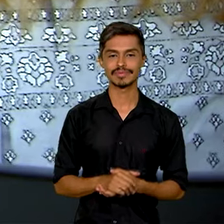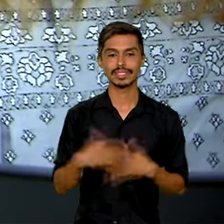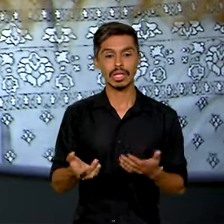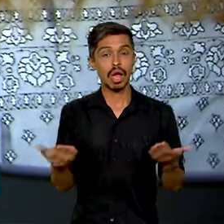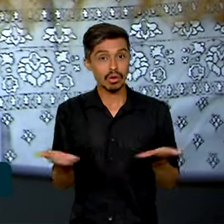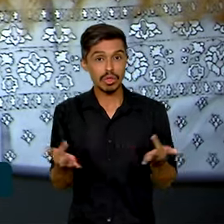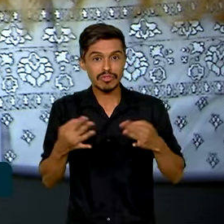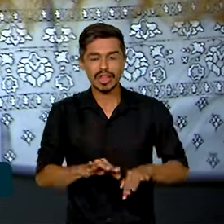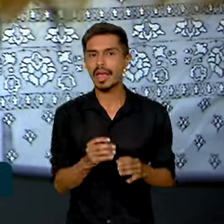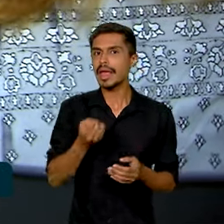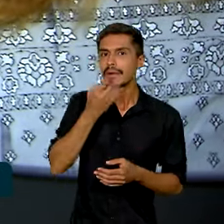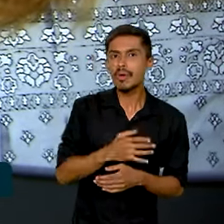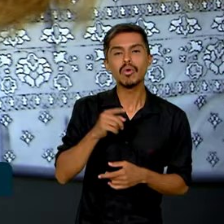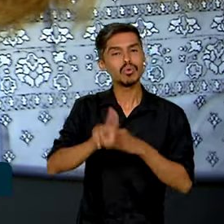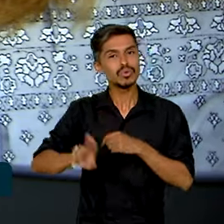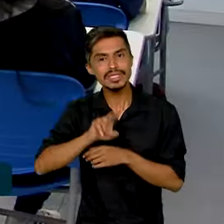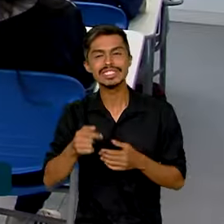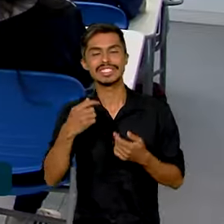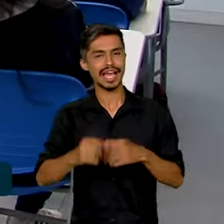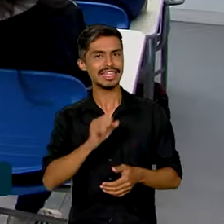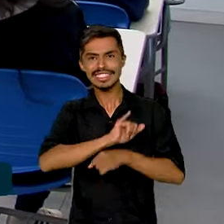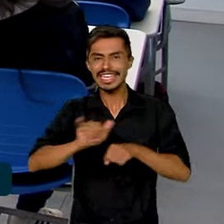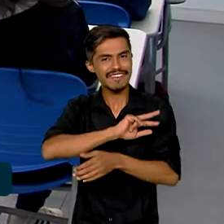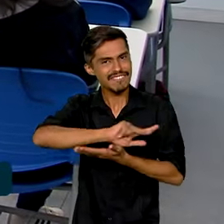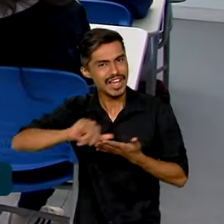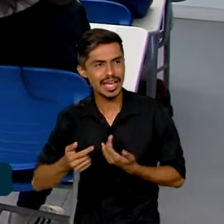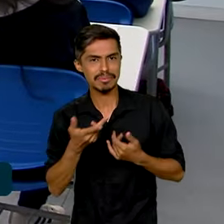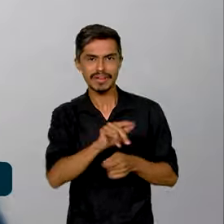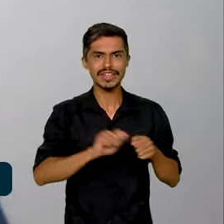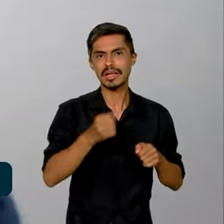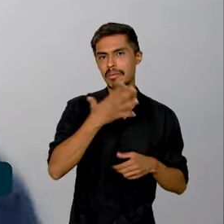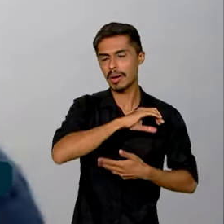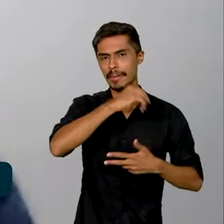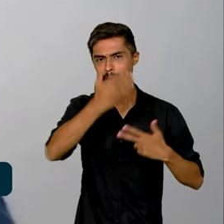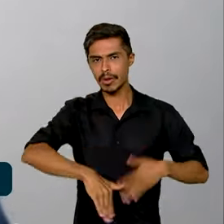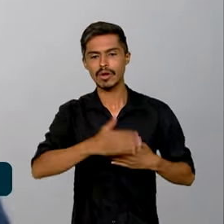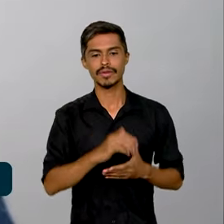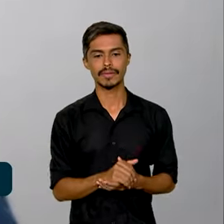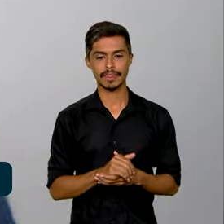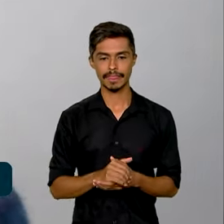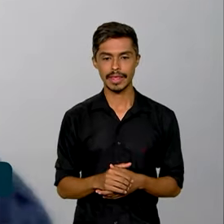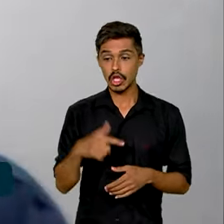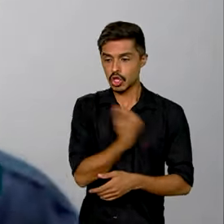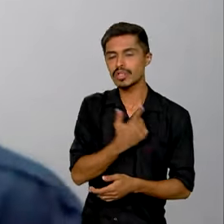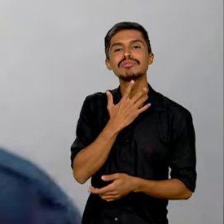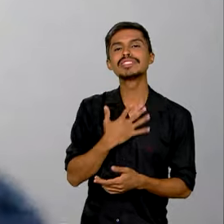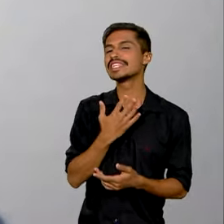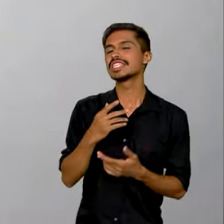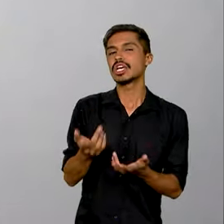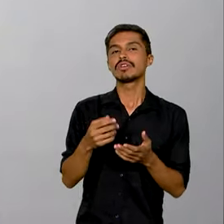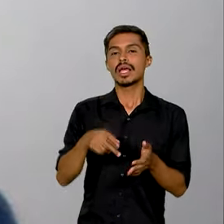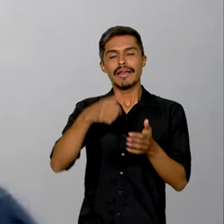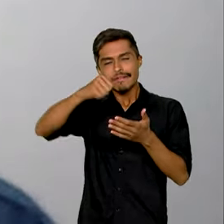Enem, vale tudo para fazer um bom exame. E são muitas as dicas. O que o Enem quer medir não é se você decorou o